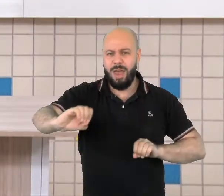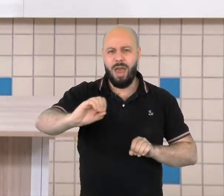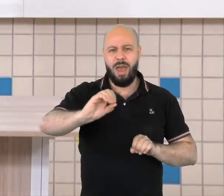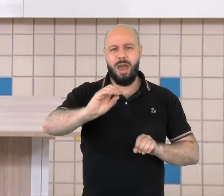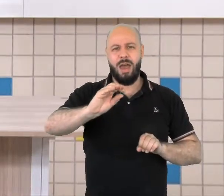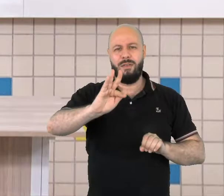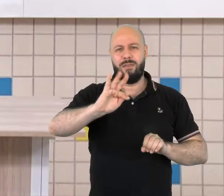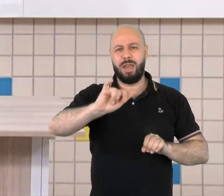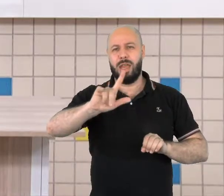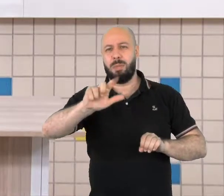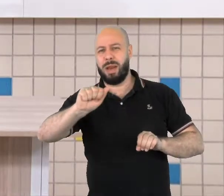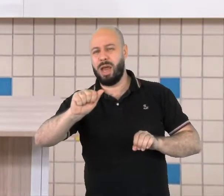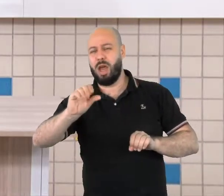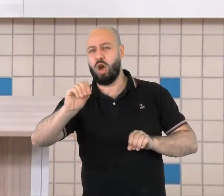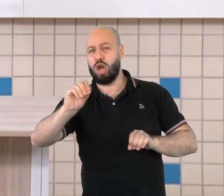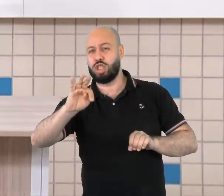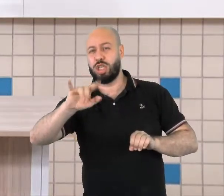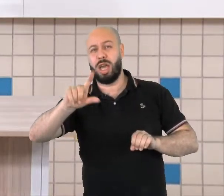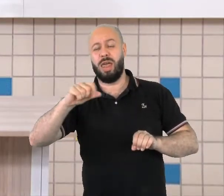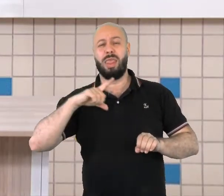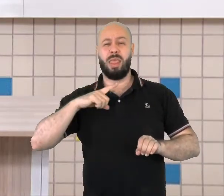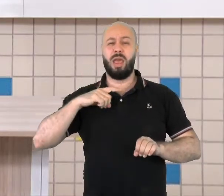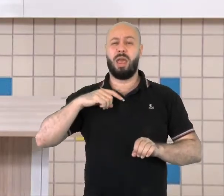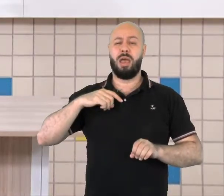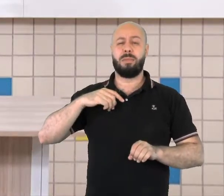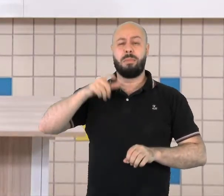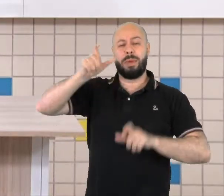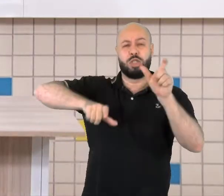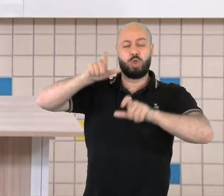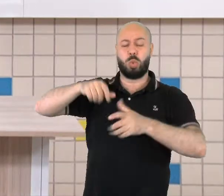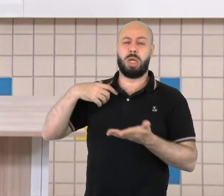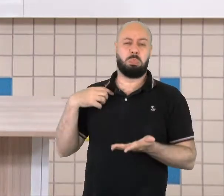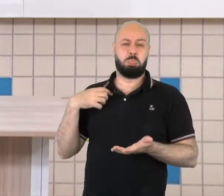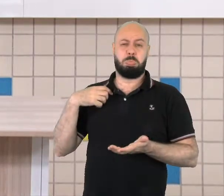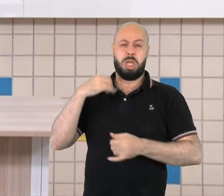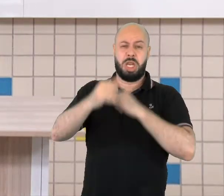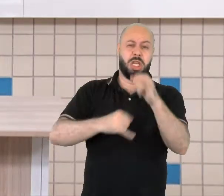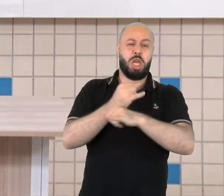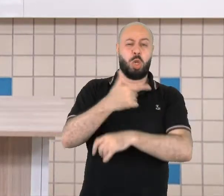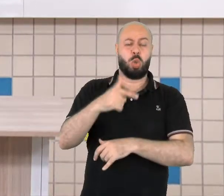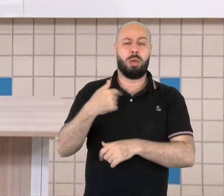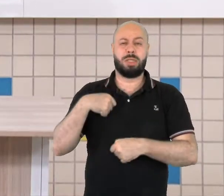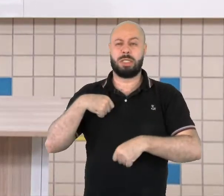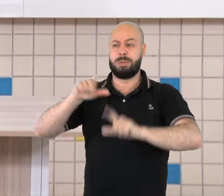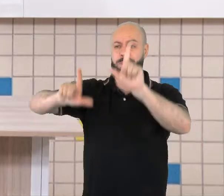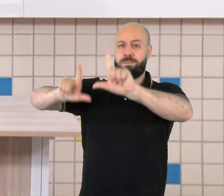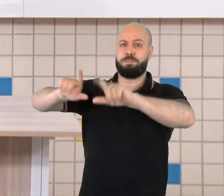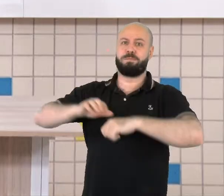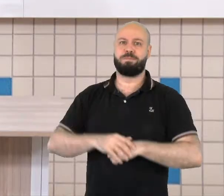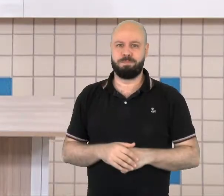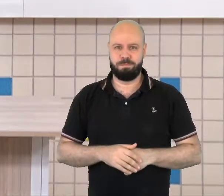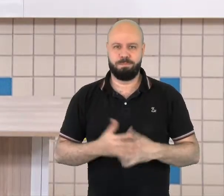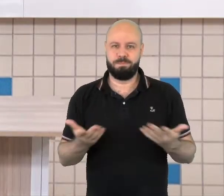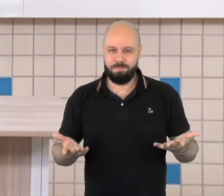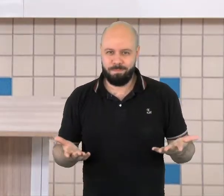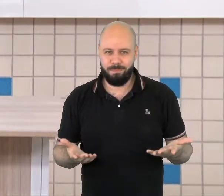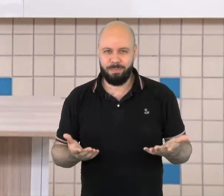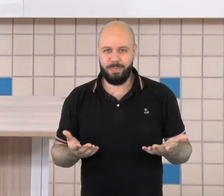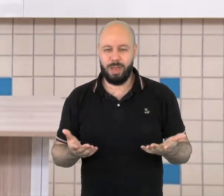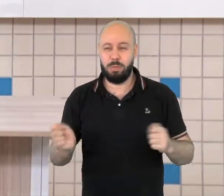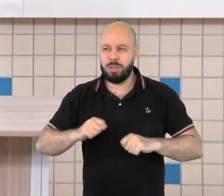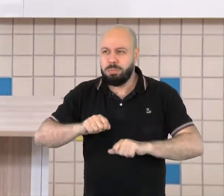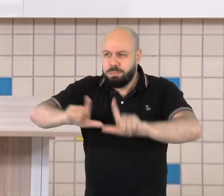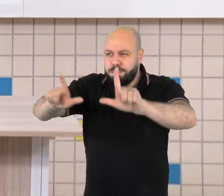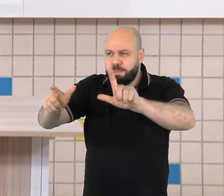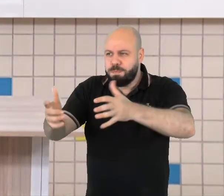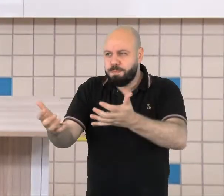não conseguem, tem pessoas que não têm acesso à internet e têm que assistir na televisão. A televisão atinge as pessoas que às